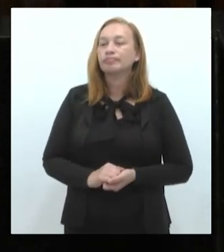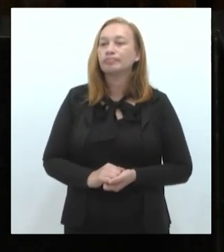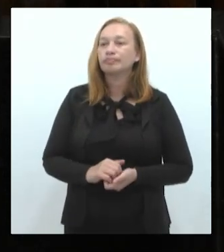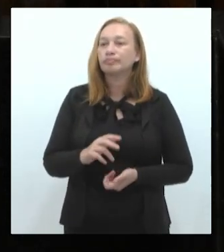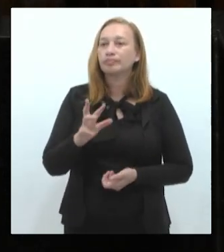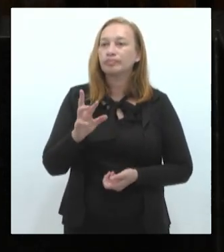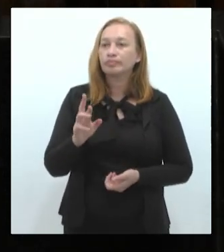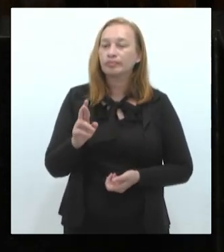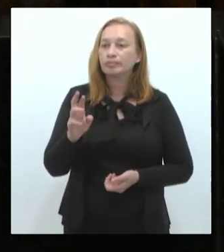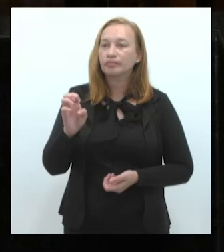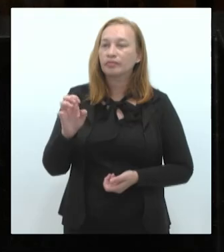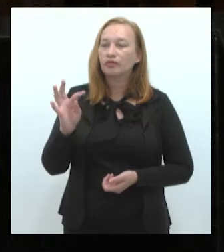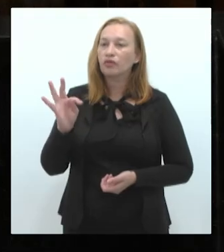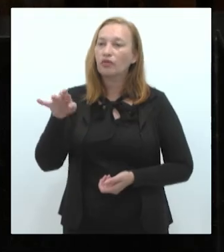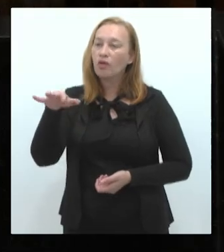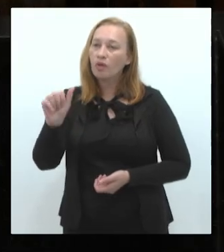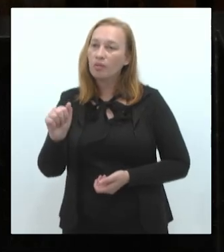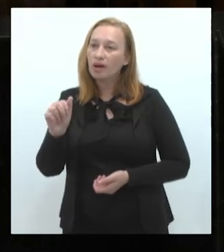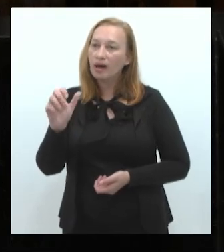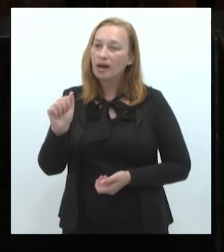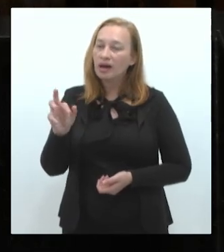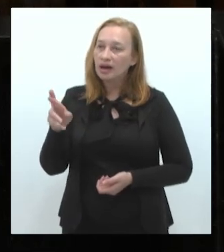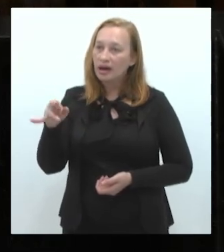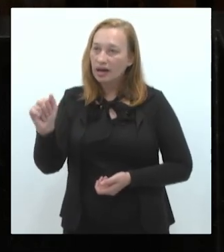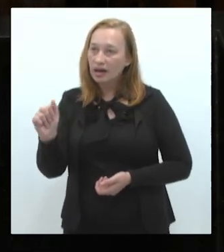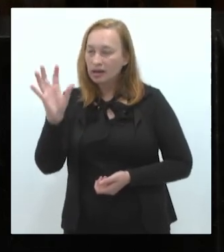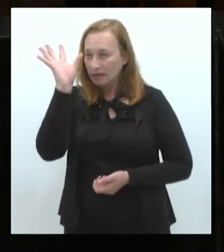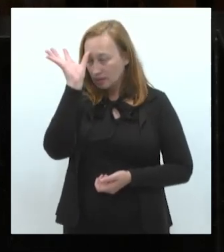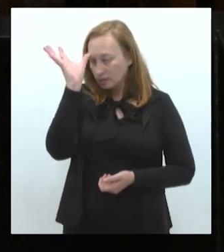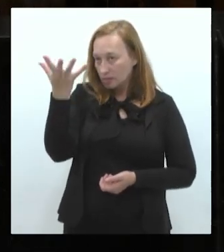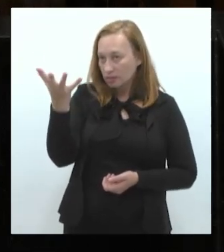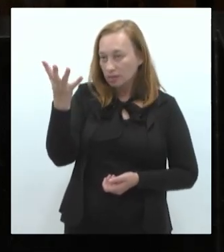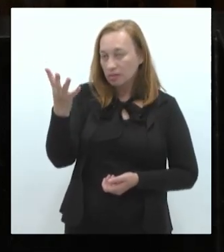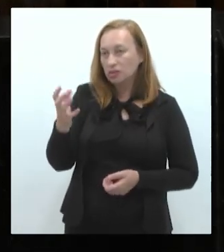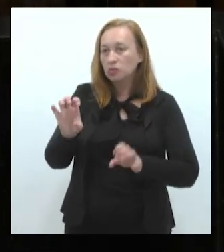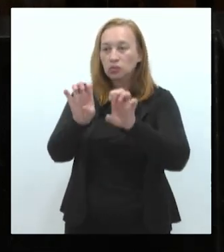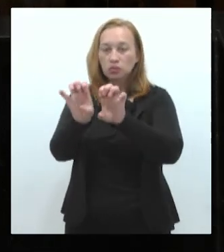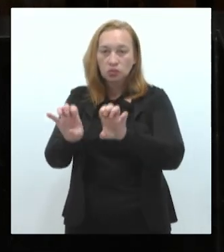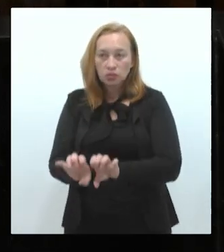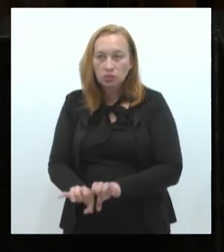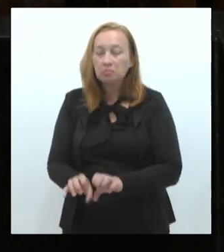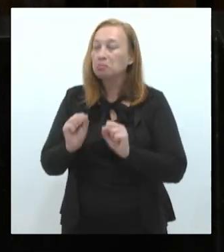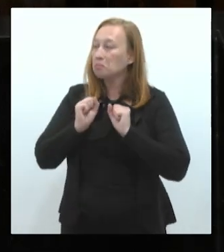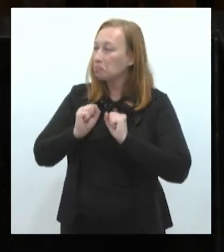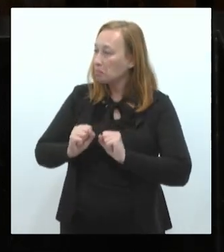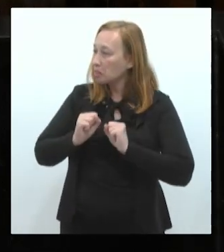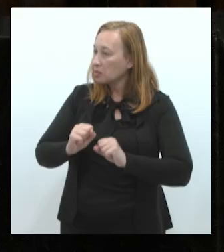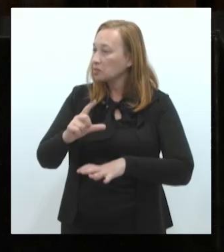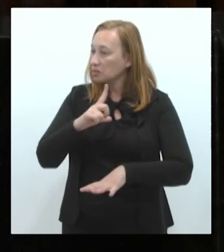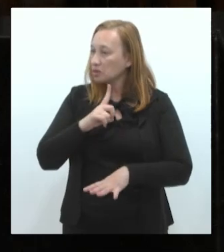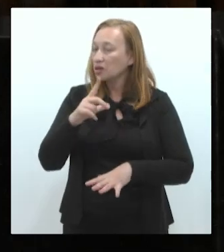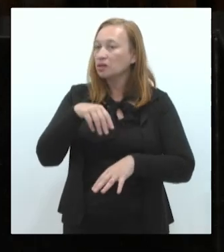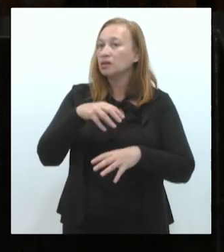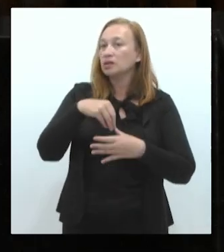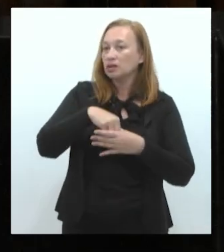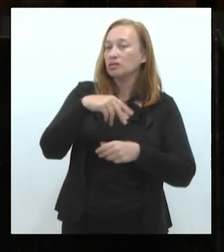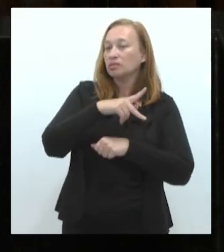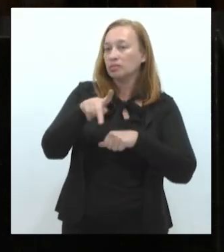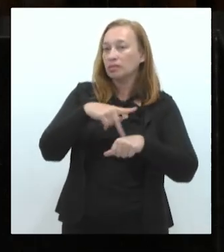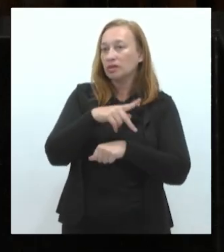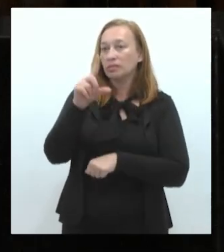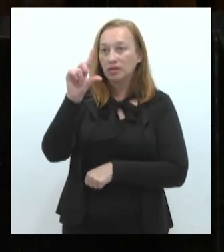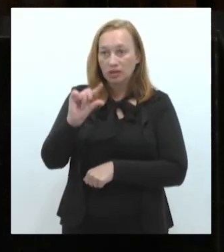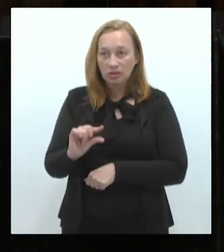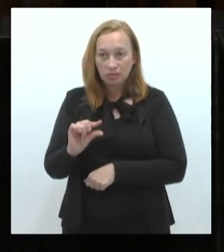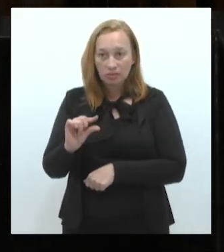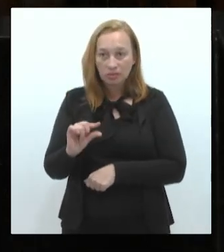agrária seria uma das soluções, das medidas estruturantes que nós poderíamos ter no país para amenizar,